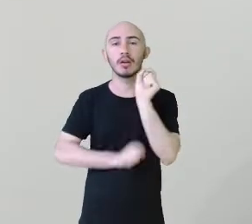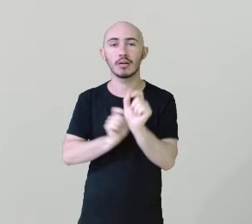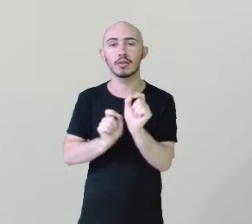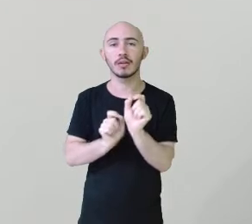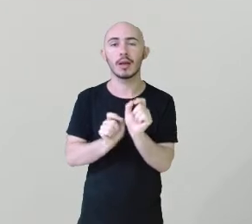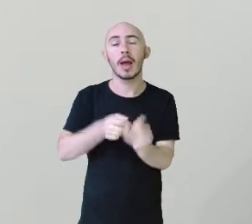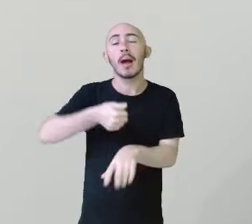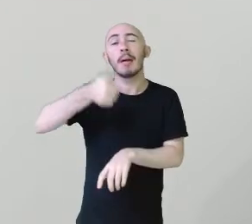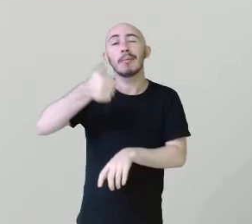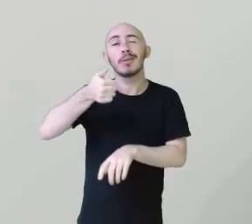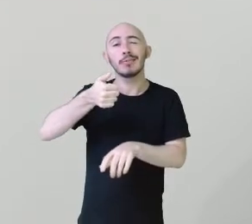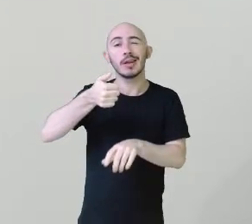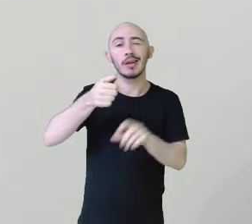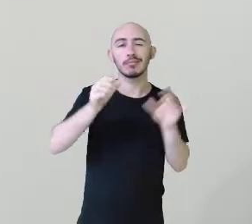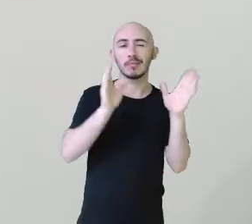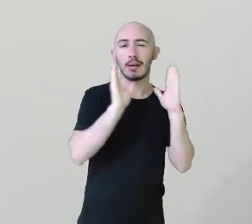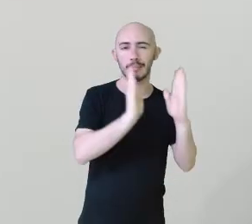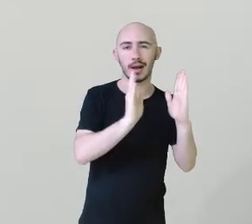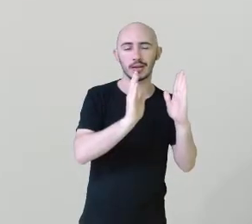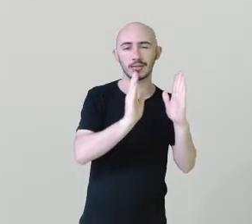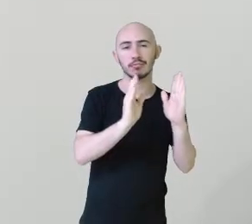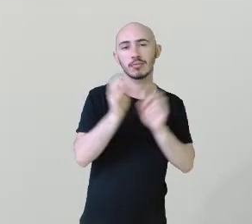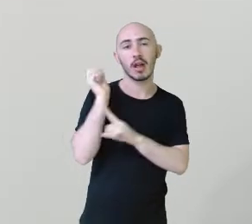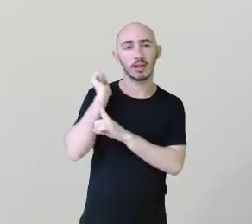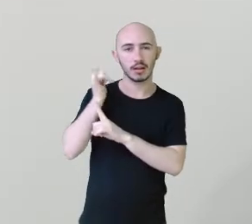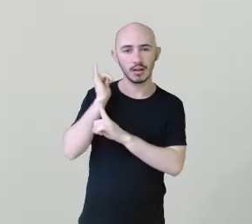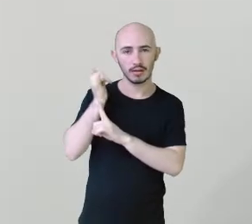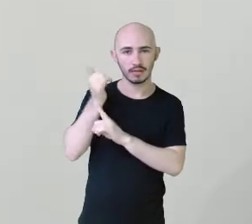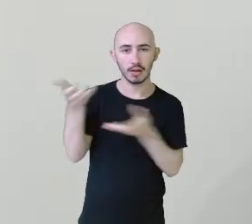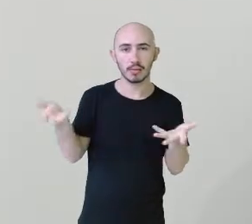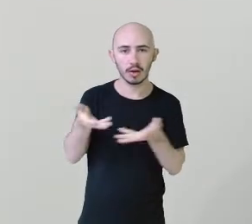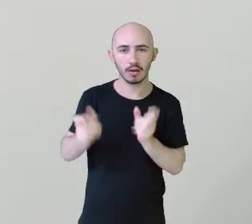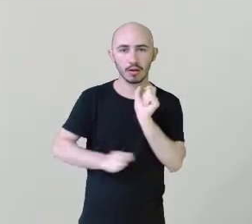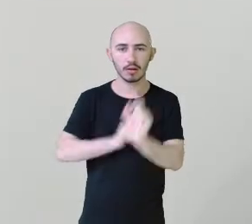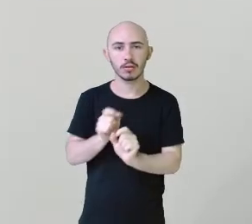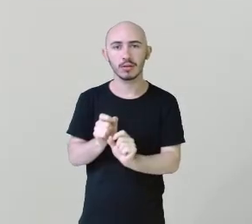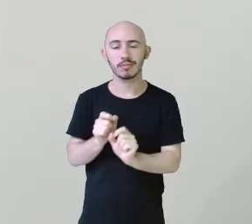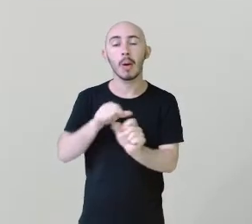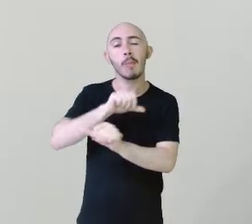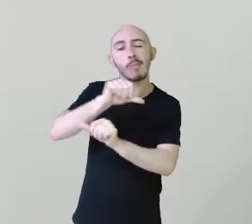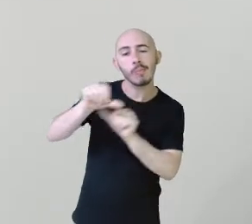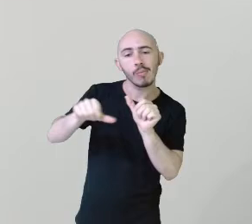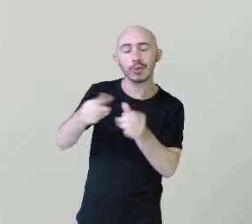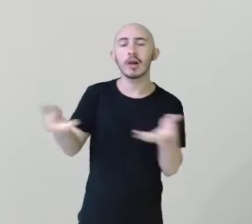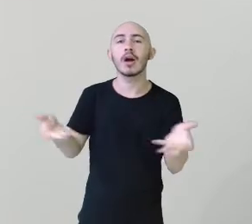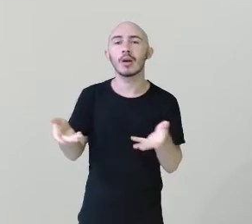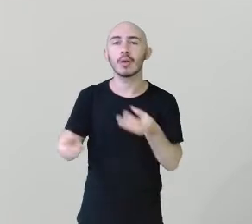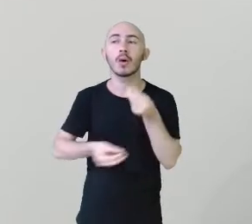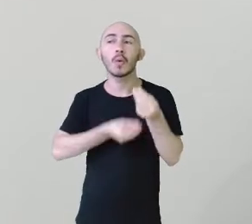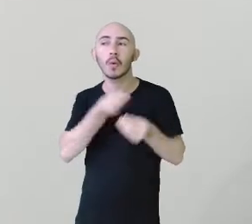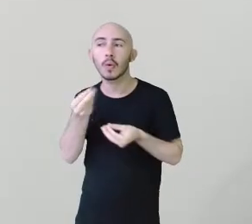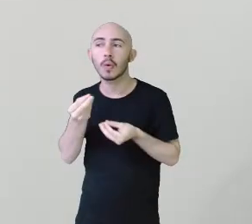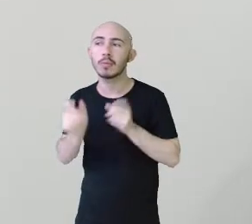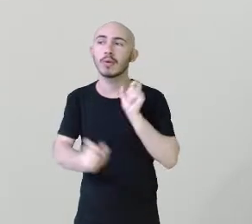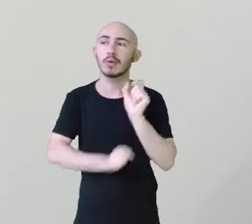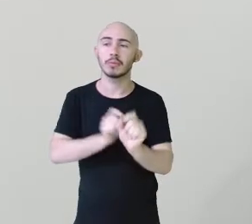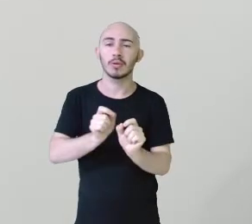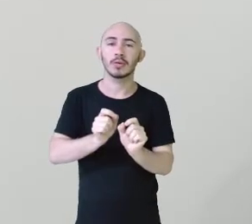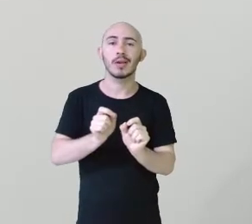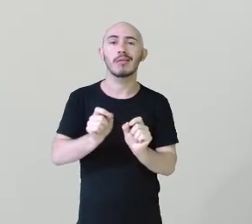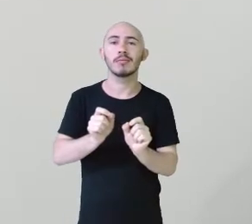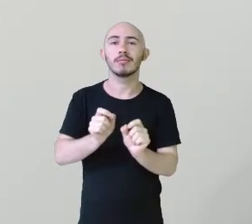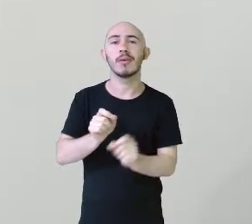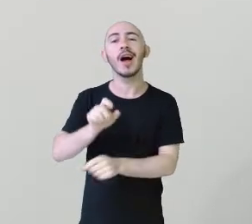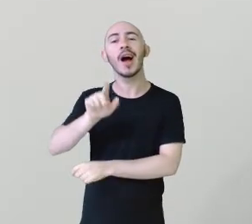primeira parte daquela fábula que eu li para vocês agora há pouco. A gente vai fazer a alteração em relação ao